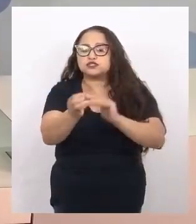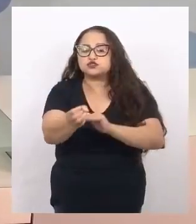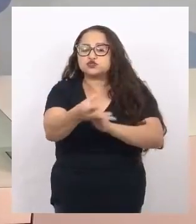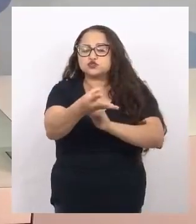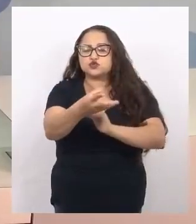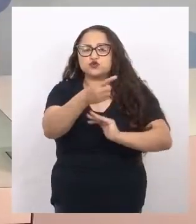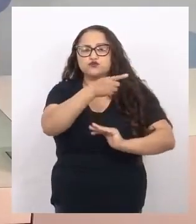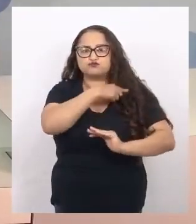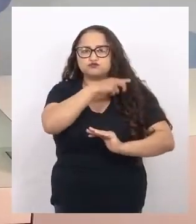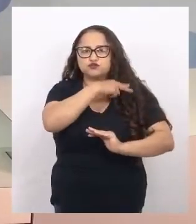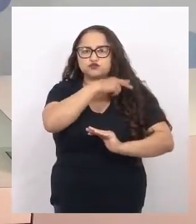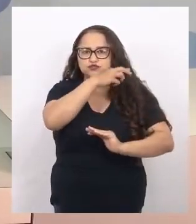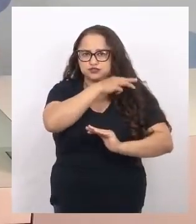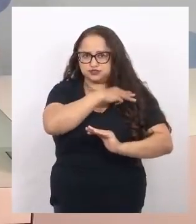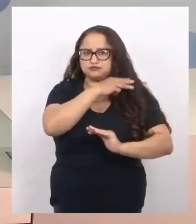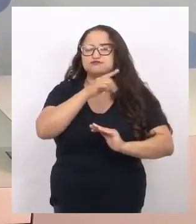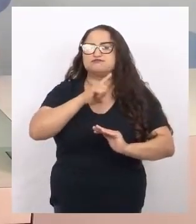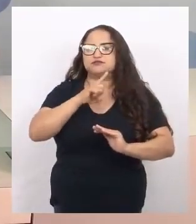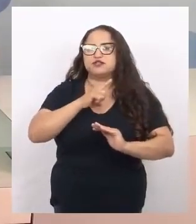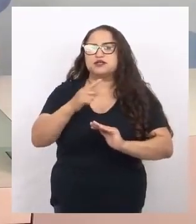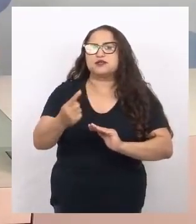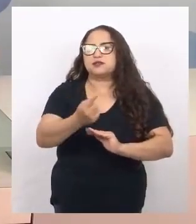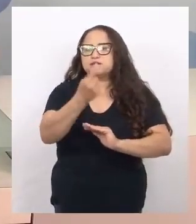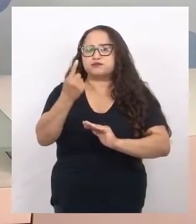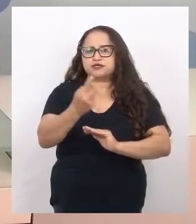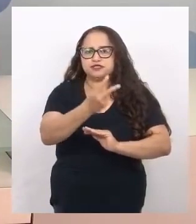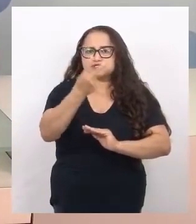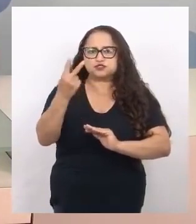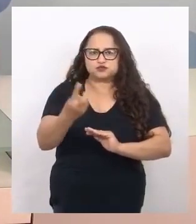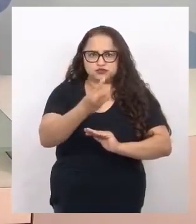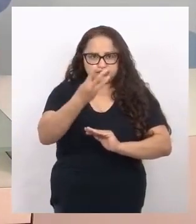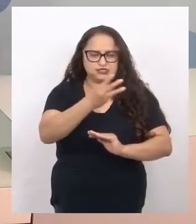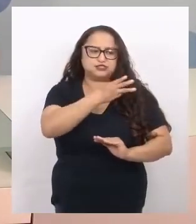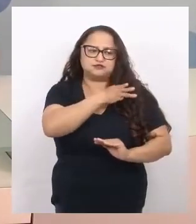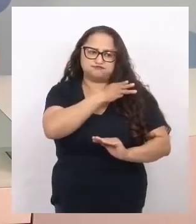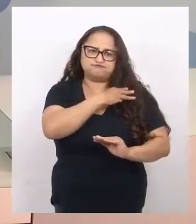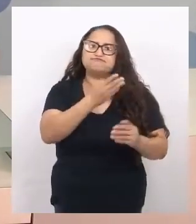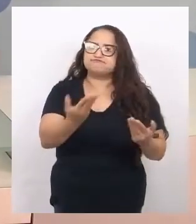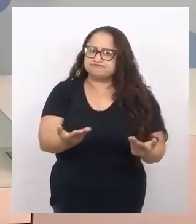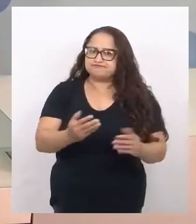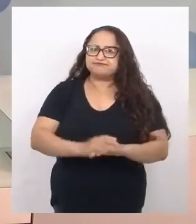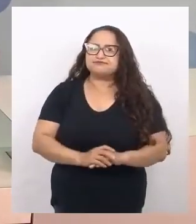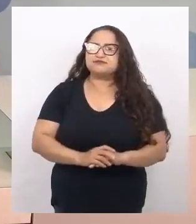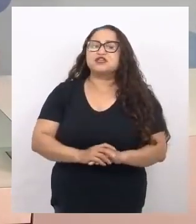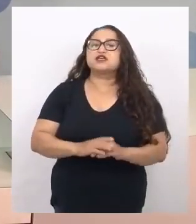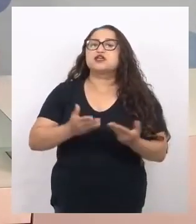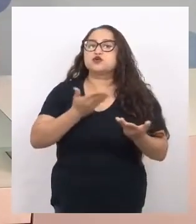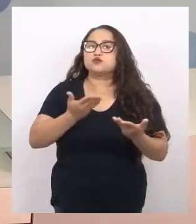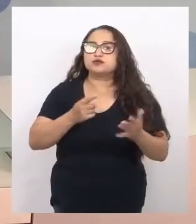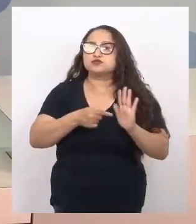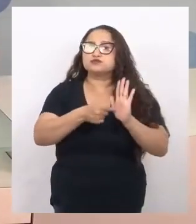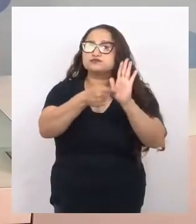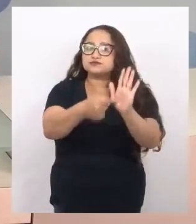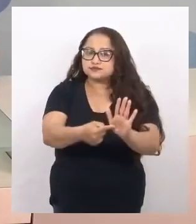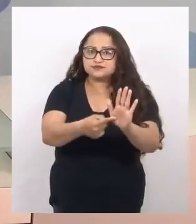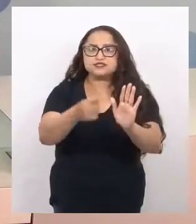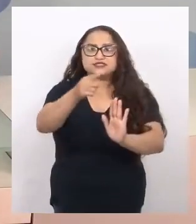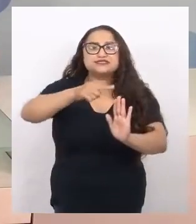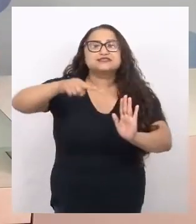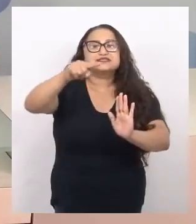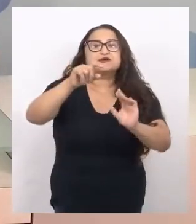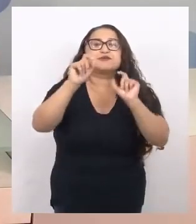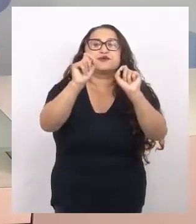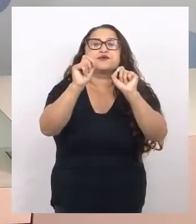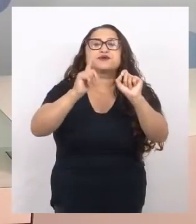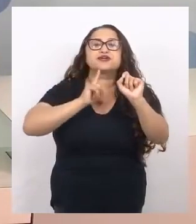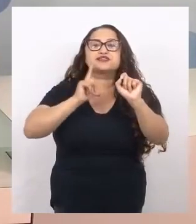que acontecerá ano que vem na primeira, na segunda e na terceira série. E aí, durante a nossa apresentação, a gente vai trazer